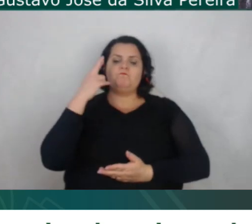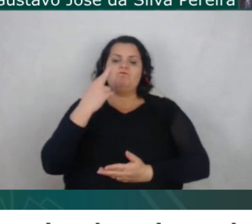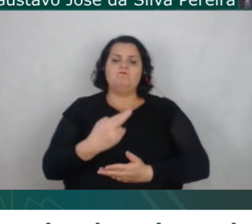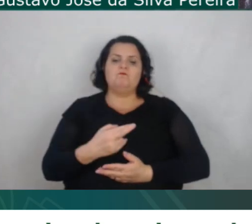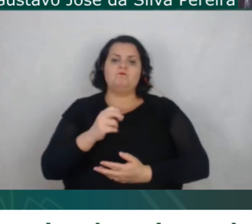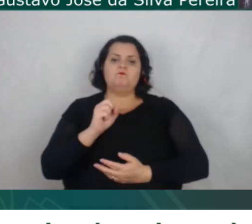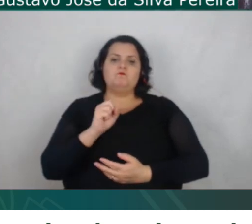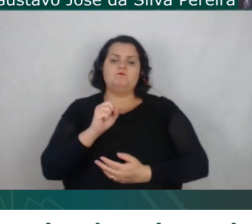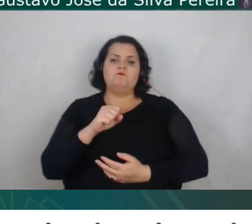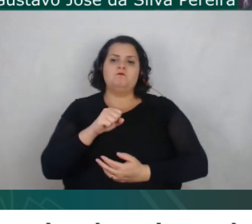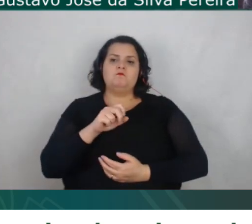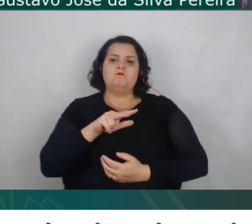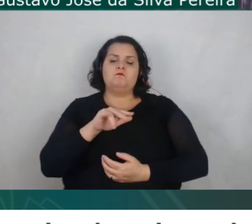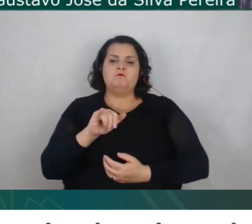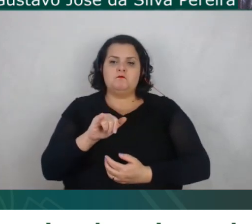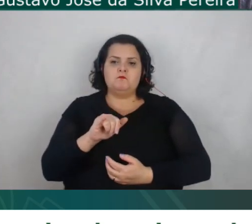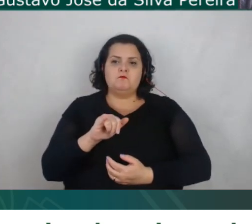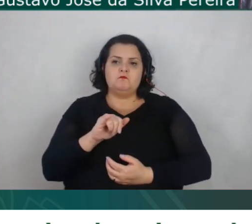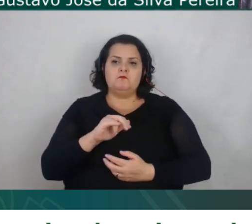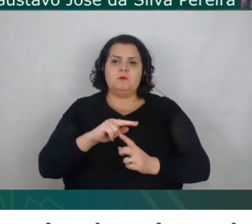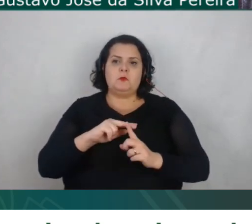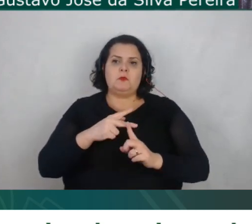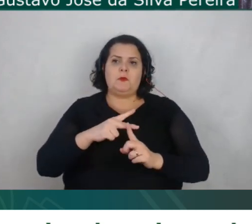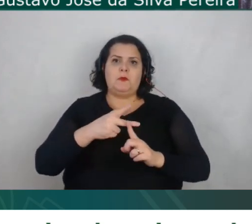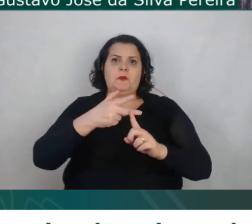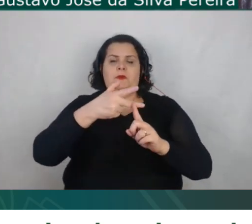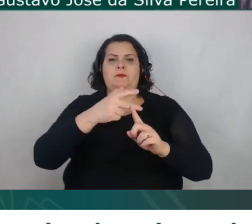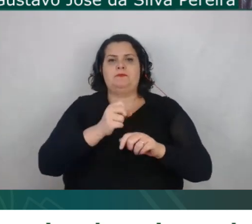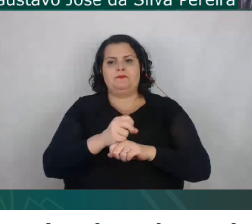para uma diminuição da replicação viral.